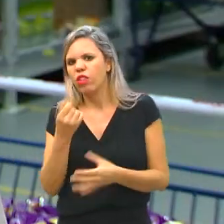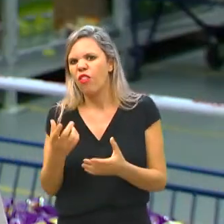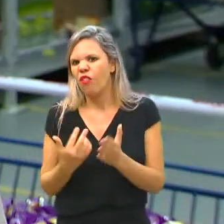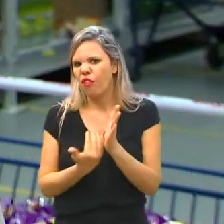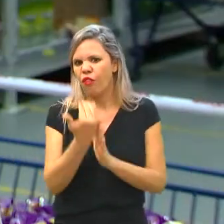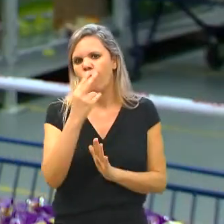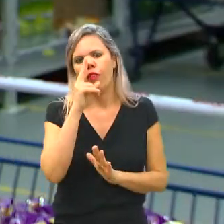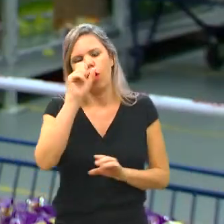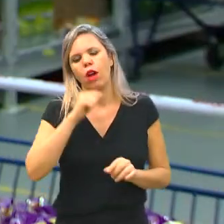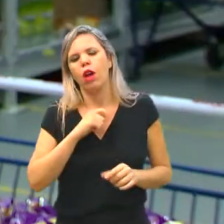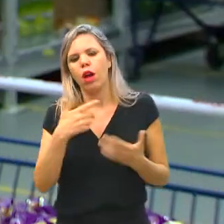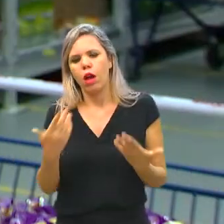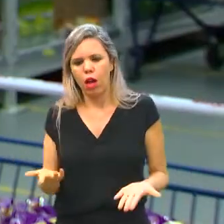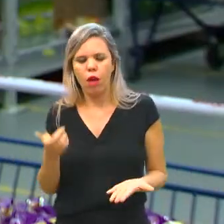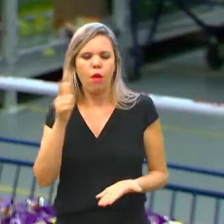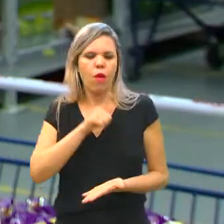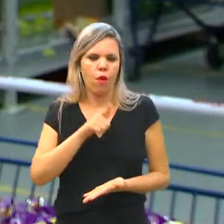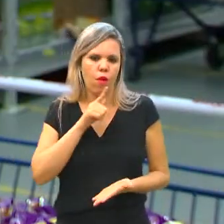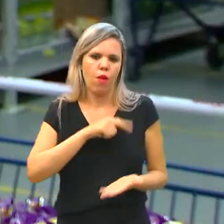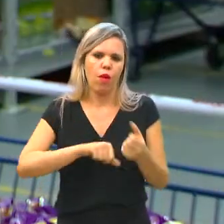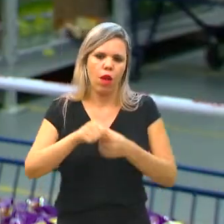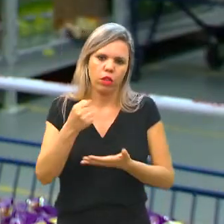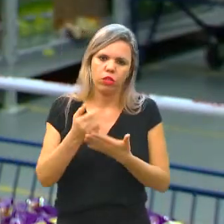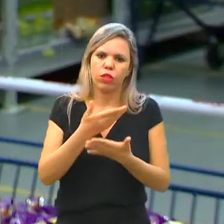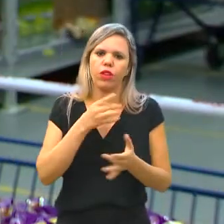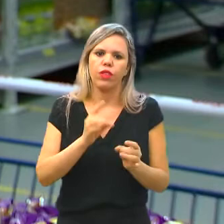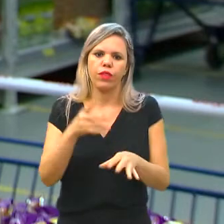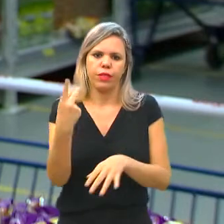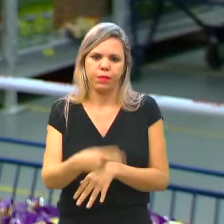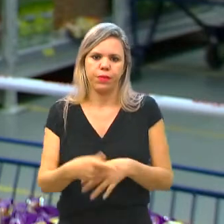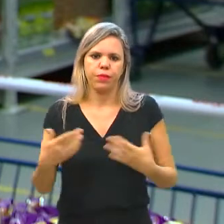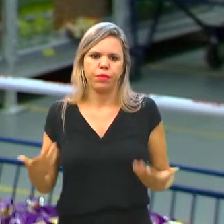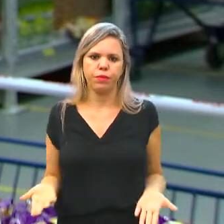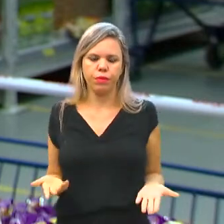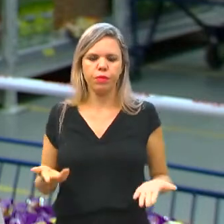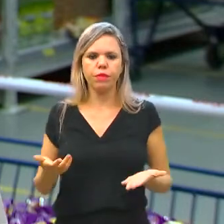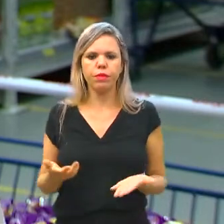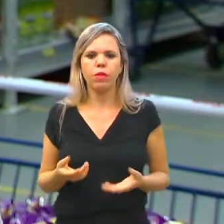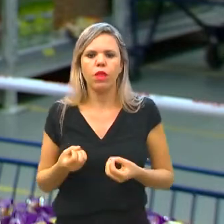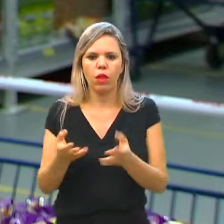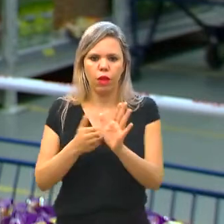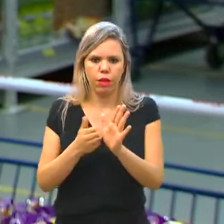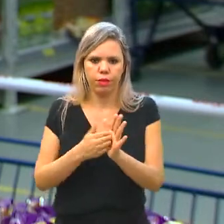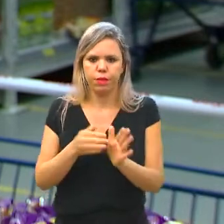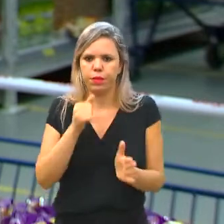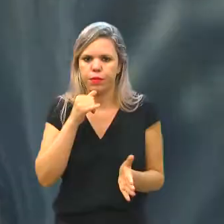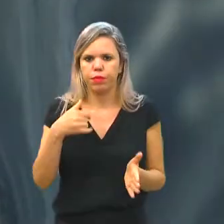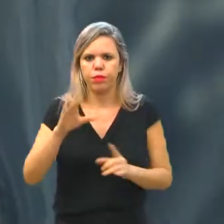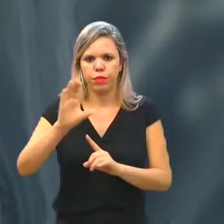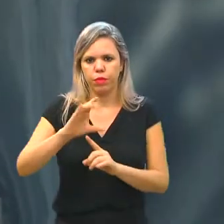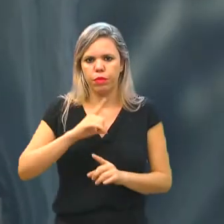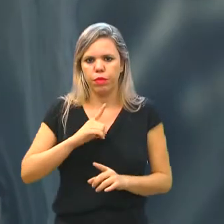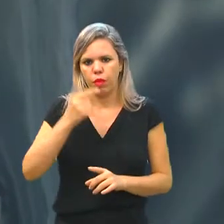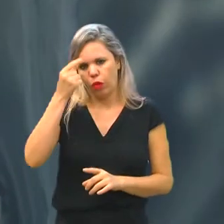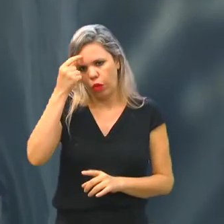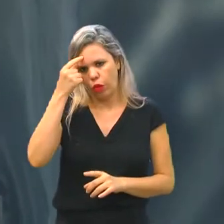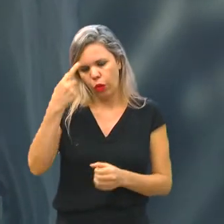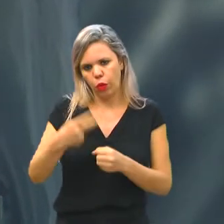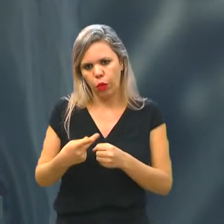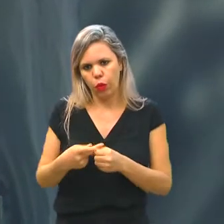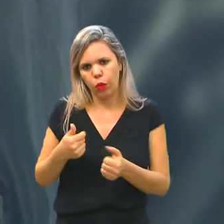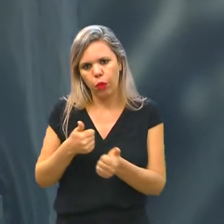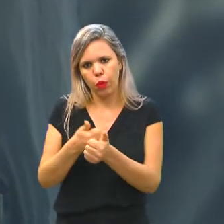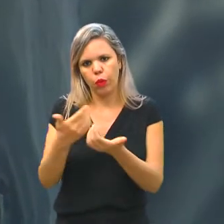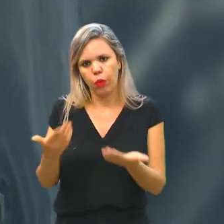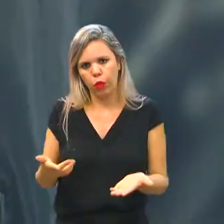tão impactante e dessa forma a gente consegue impactar um pouco melhor a venda dela, né? Através da oferta, que o cliente tem ciência que é um